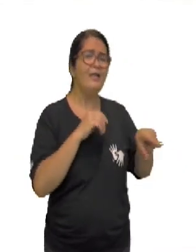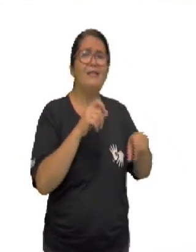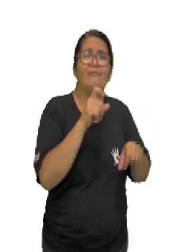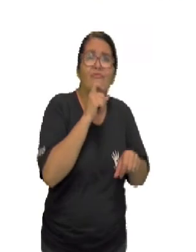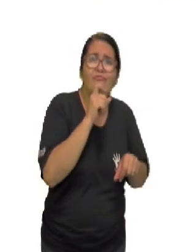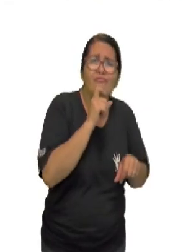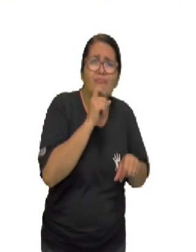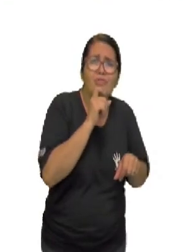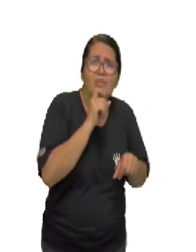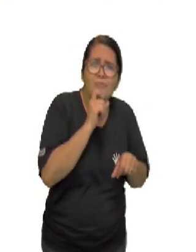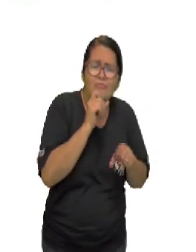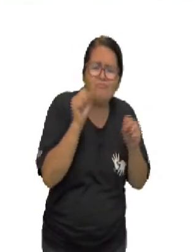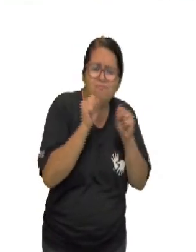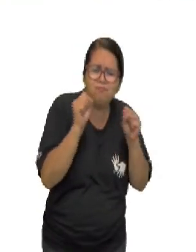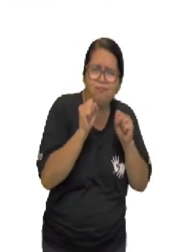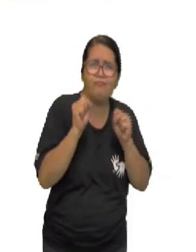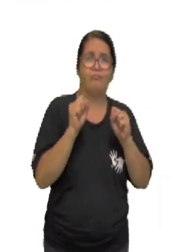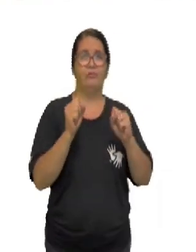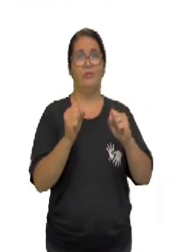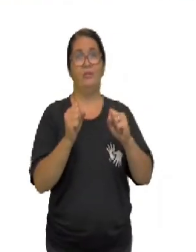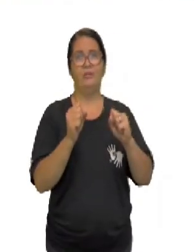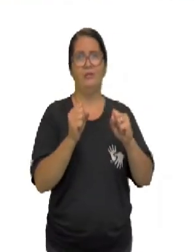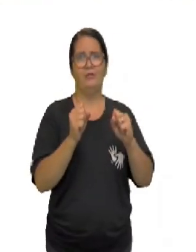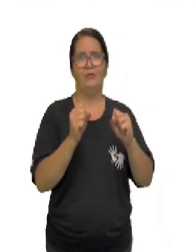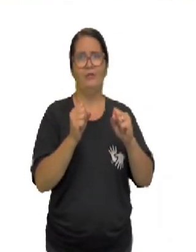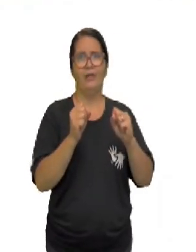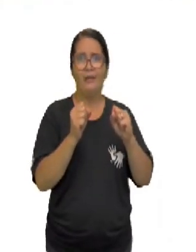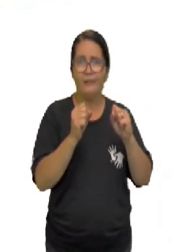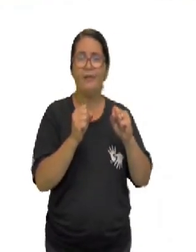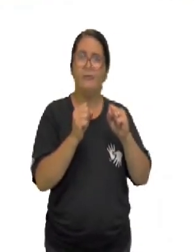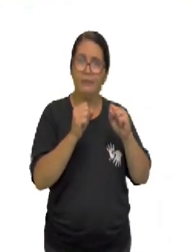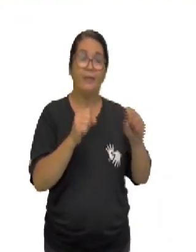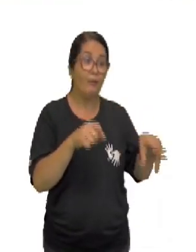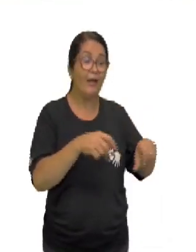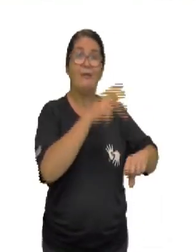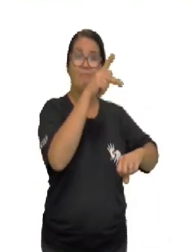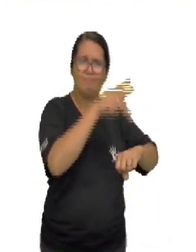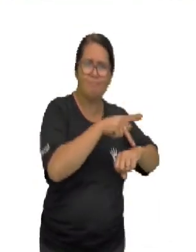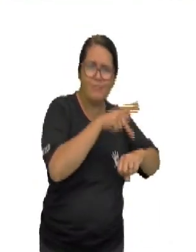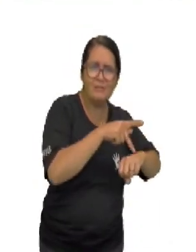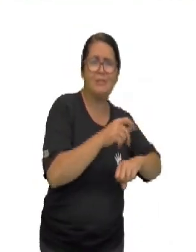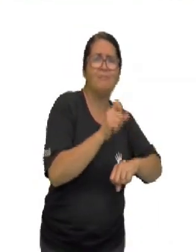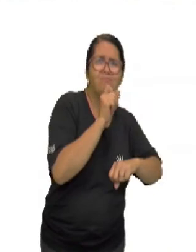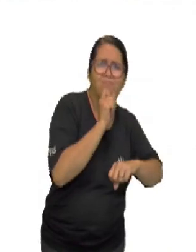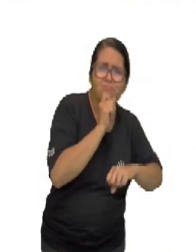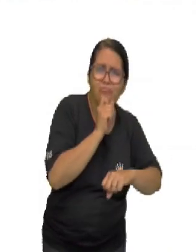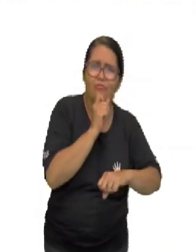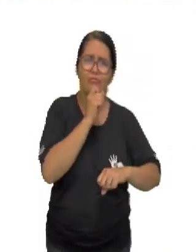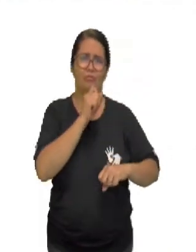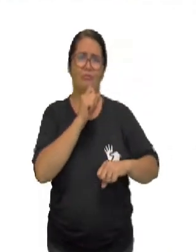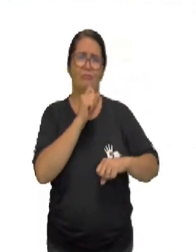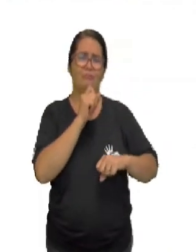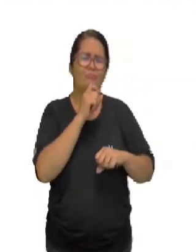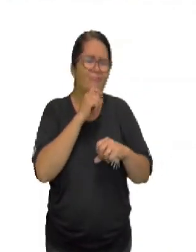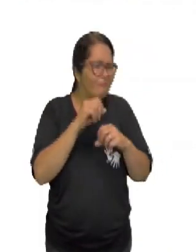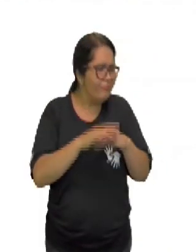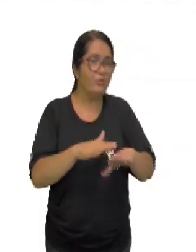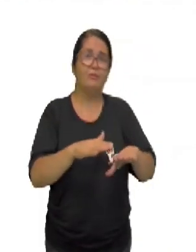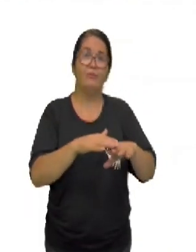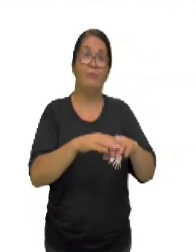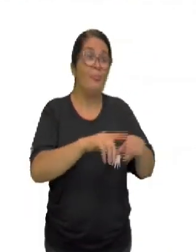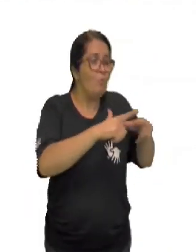território, permanece até congelado, e a agricultura que ali